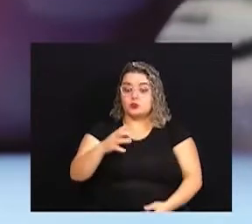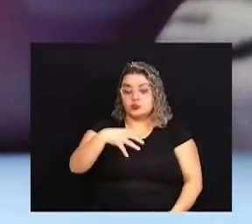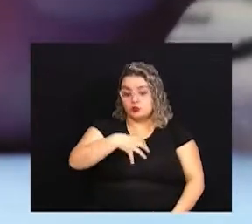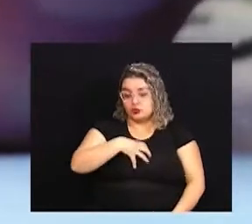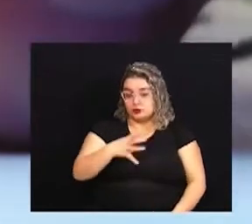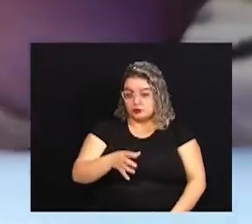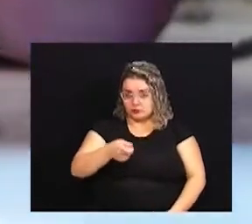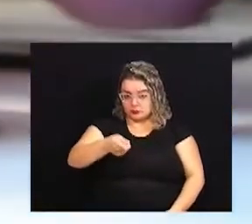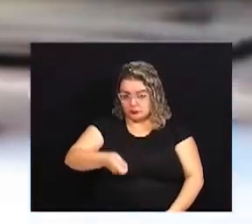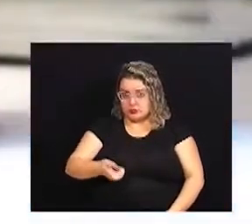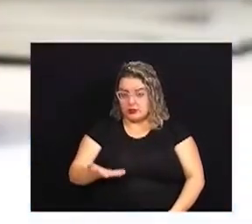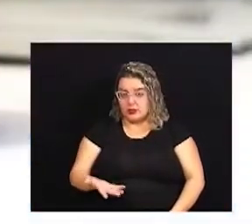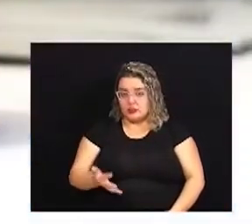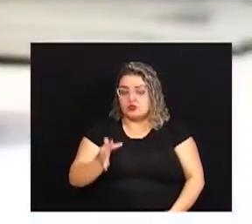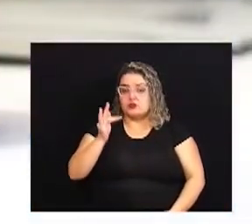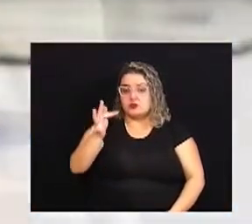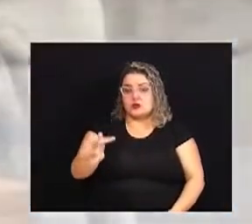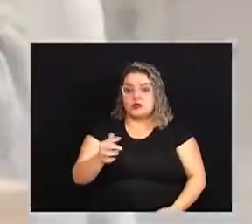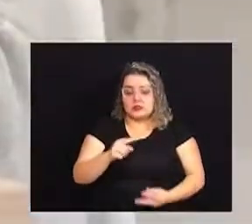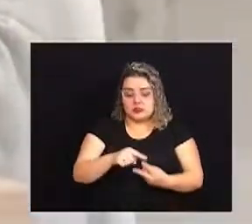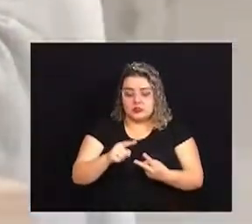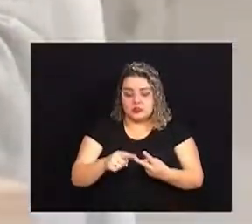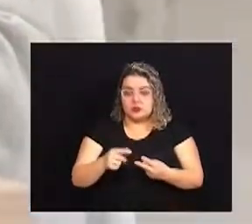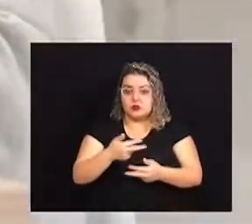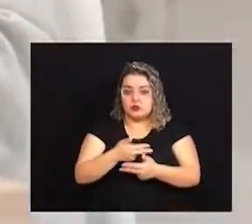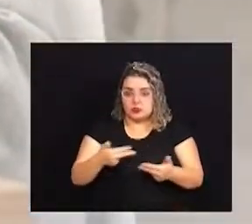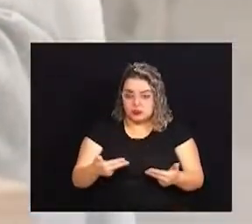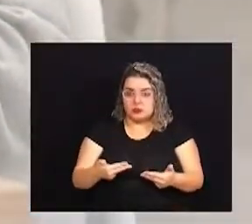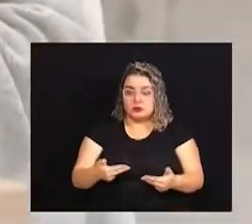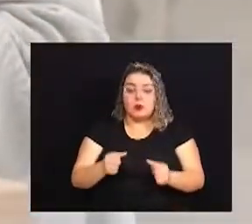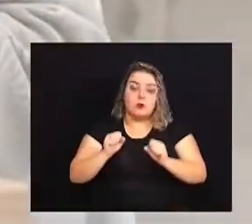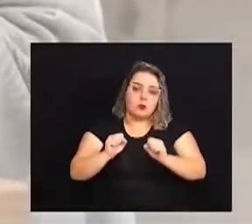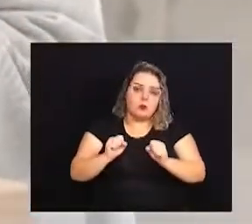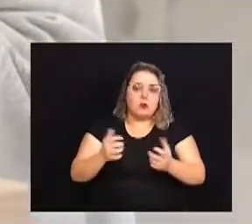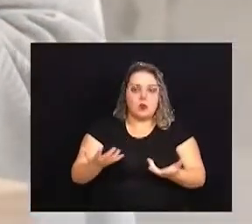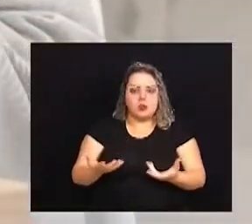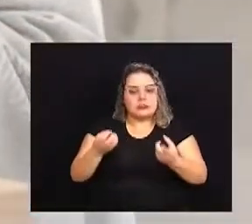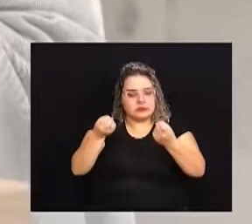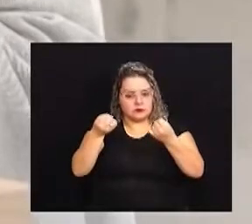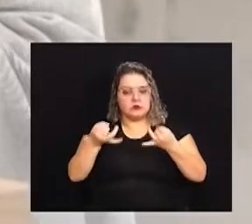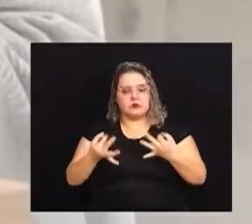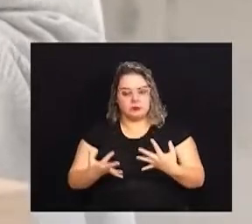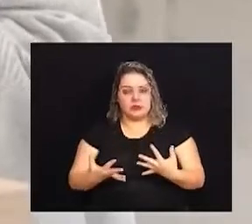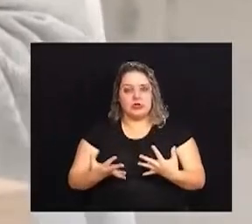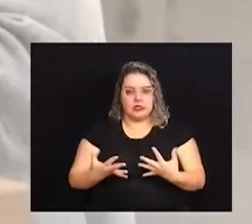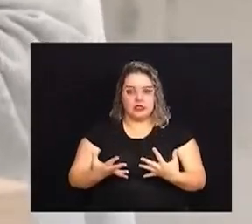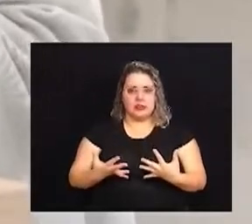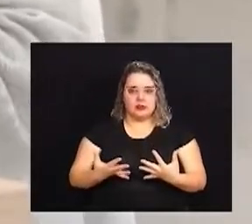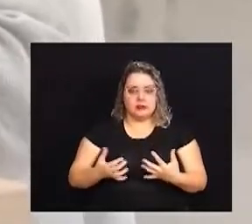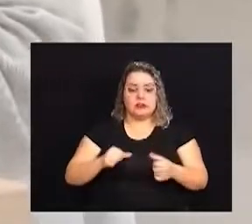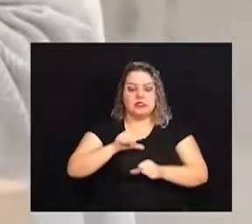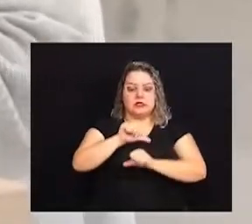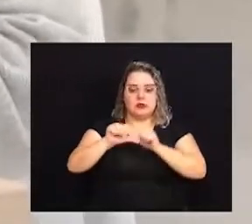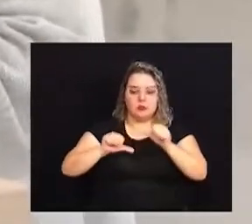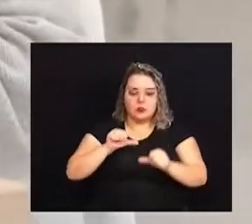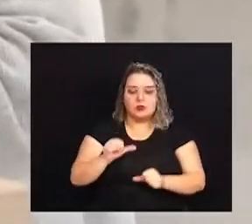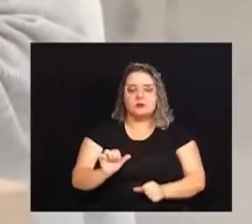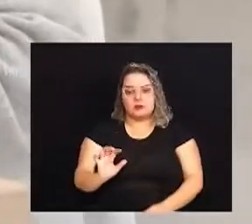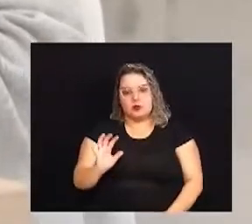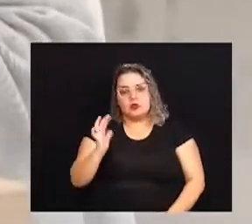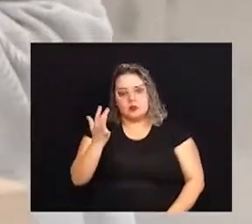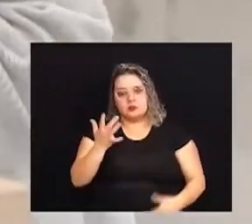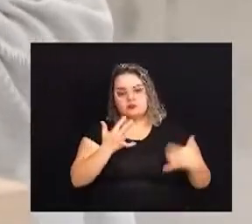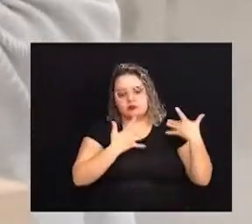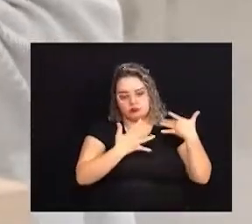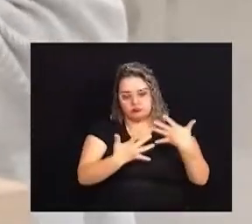de garantir o futuro. Então, eu acredito que essas duas coisas podem ser aí uma explicação desta mudança que vem